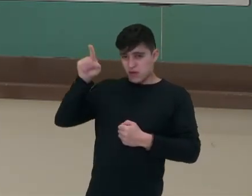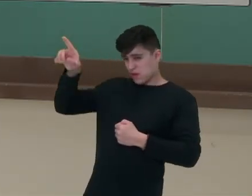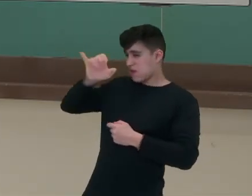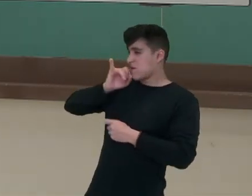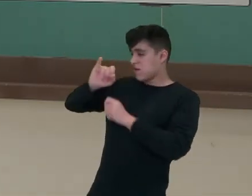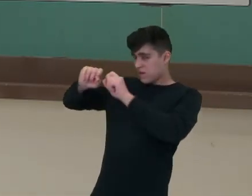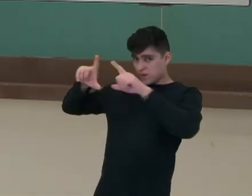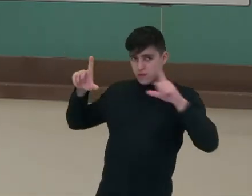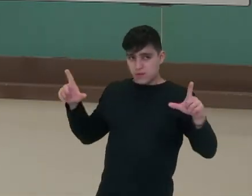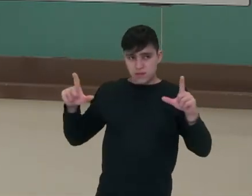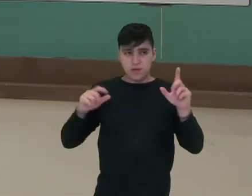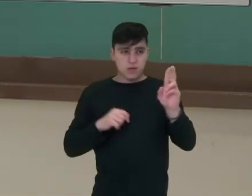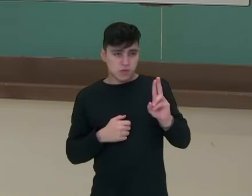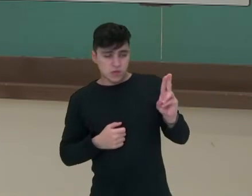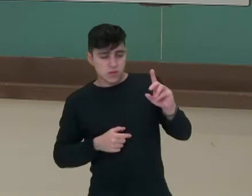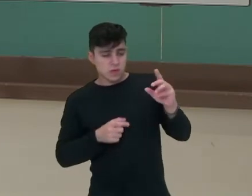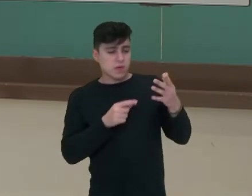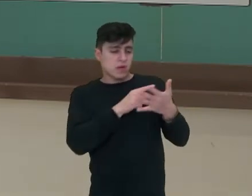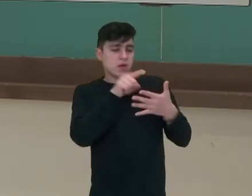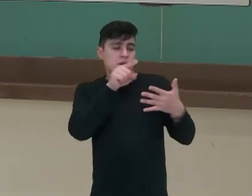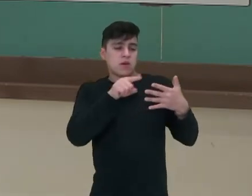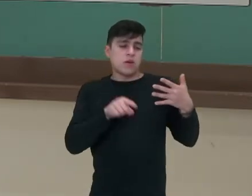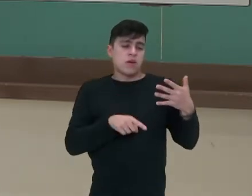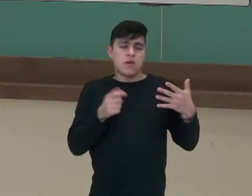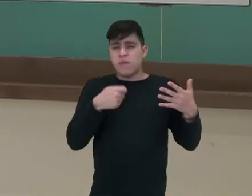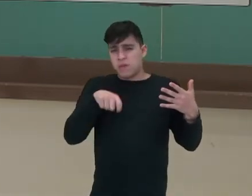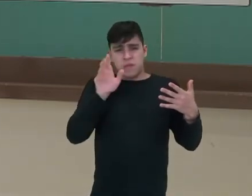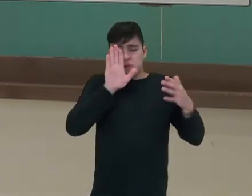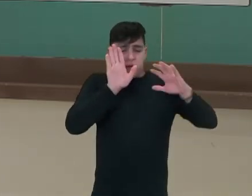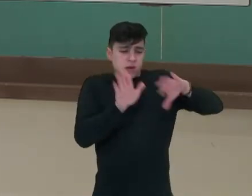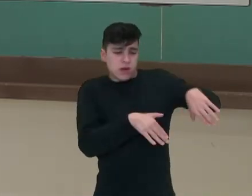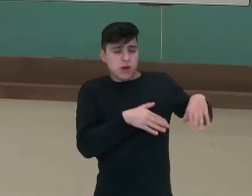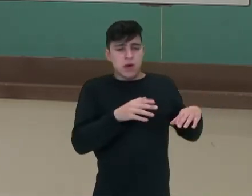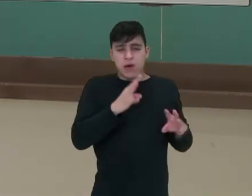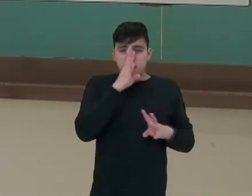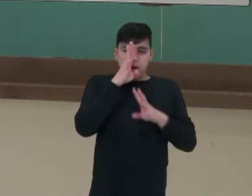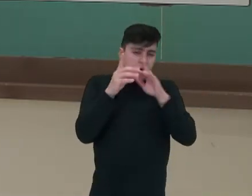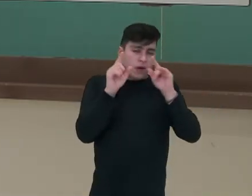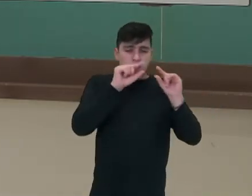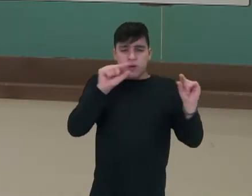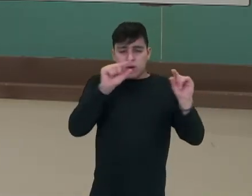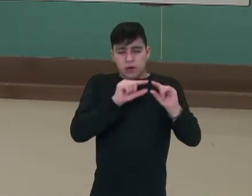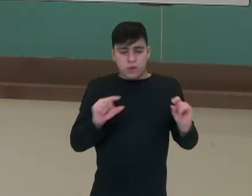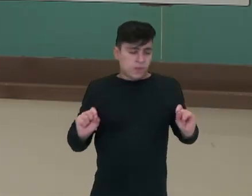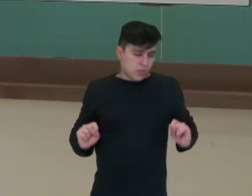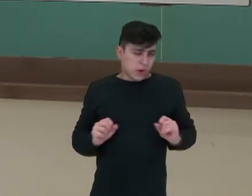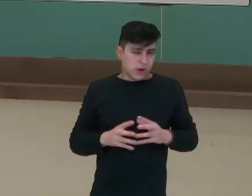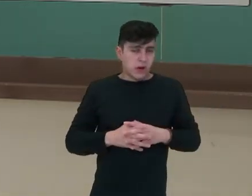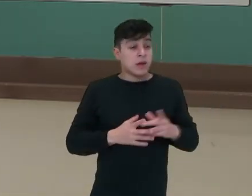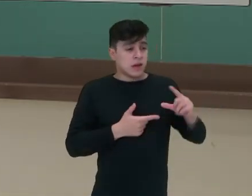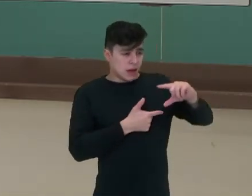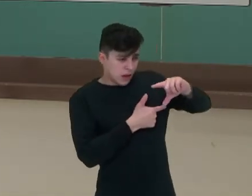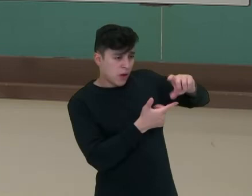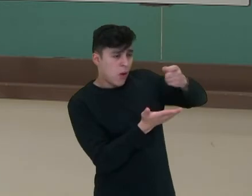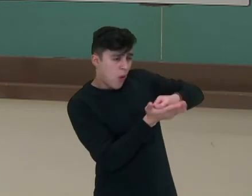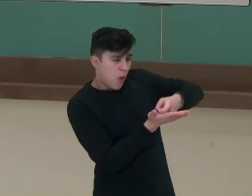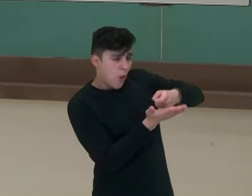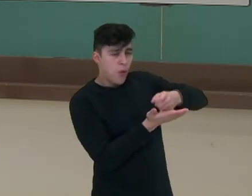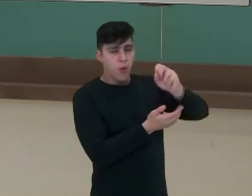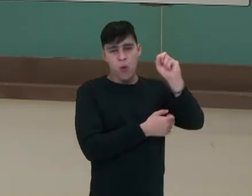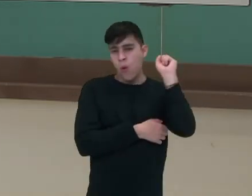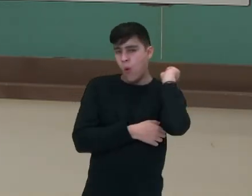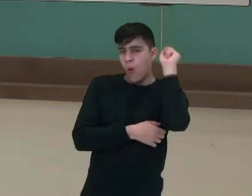o pentagrama aqui, mas pode também não utilizar. Não é preciso como na partitura convencional. A partitura